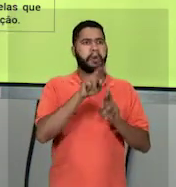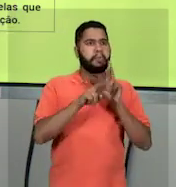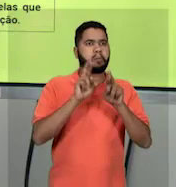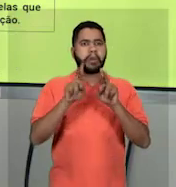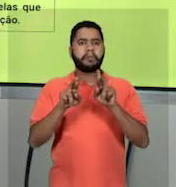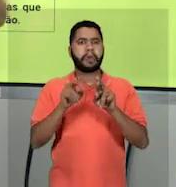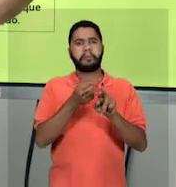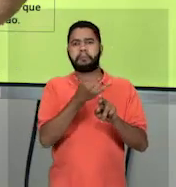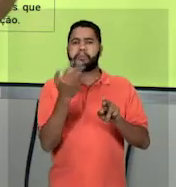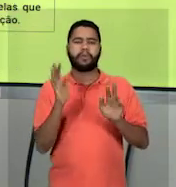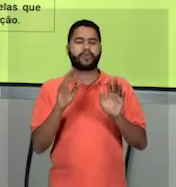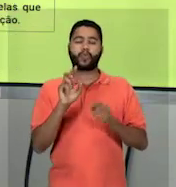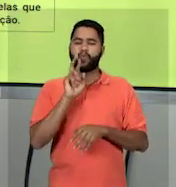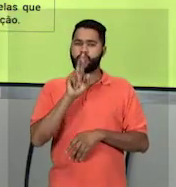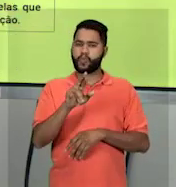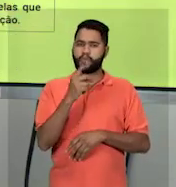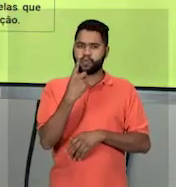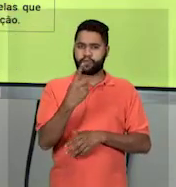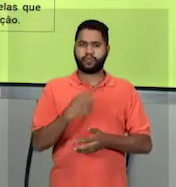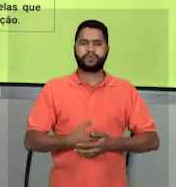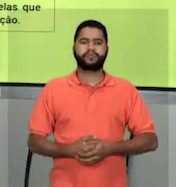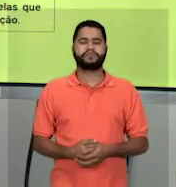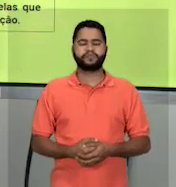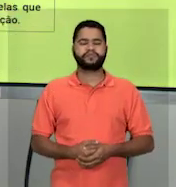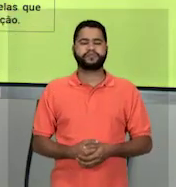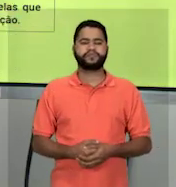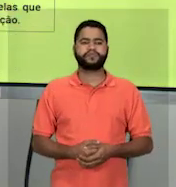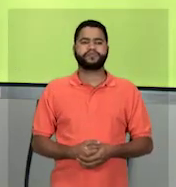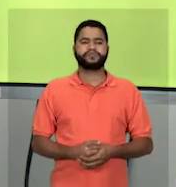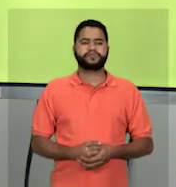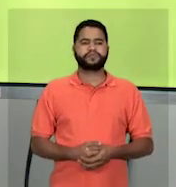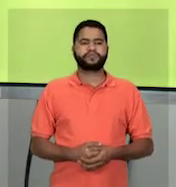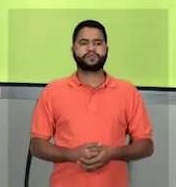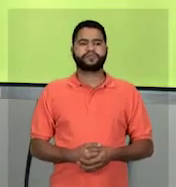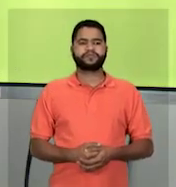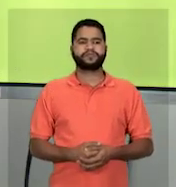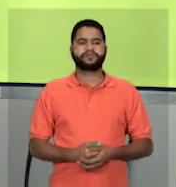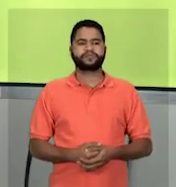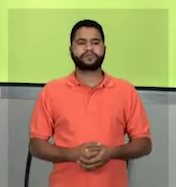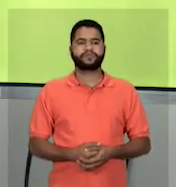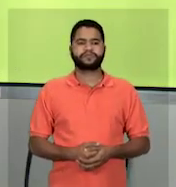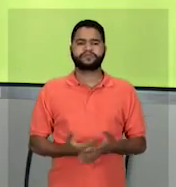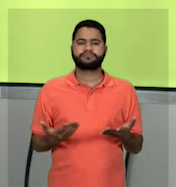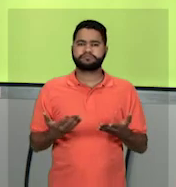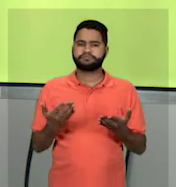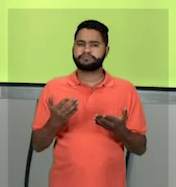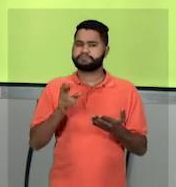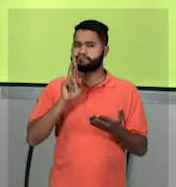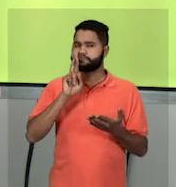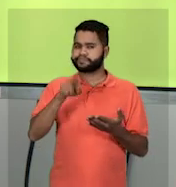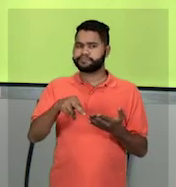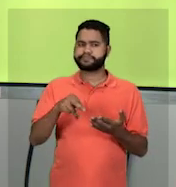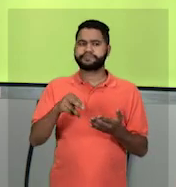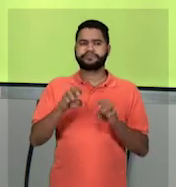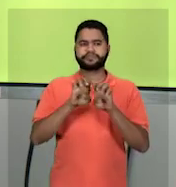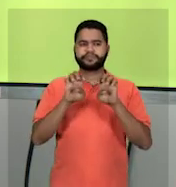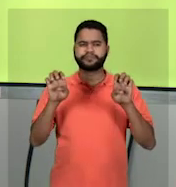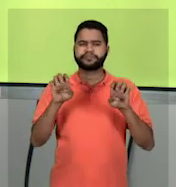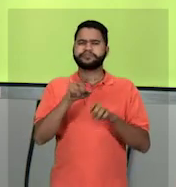do primeiro grau para a gente fechar isso aqui direitinho tranquilo eu tô aqui ó o resolvendo equações